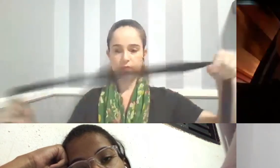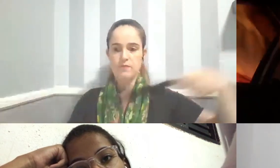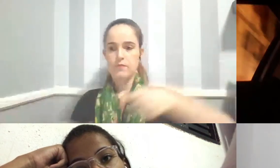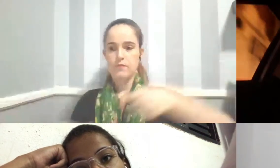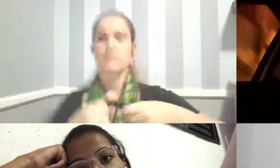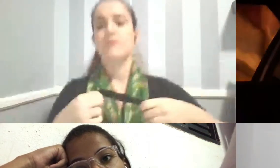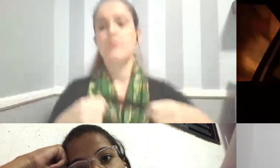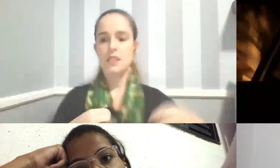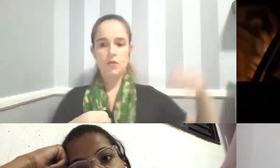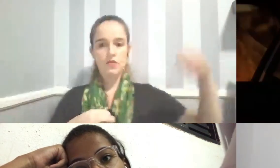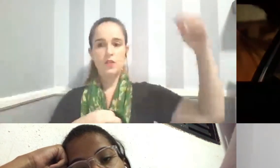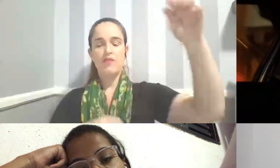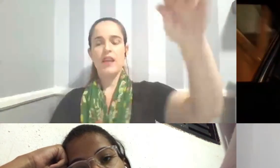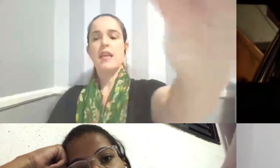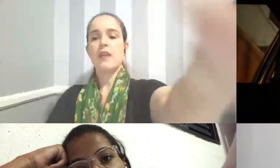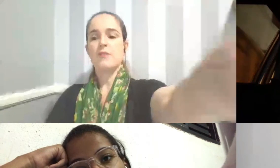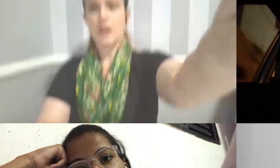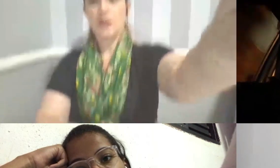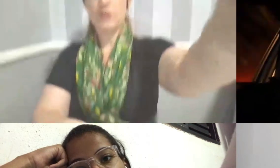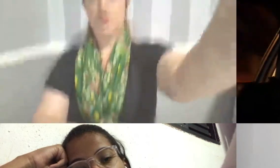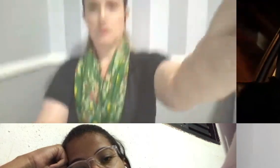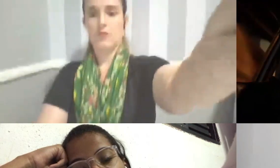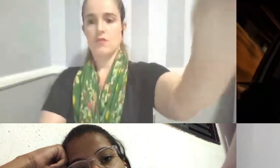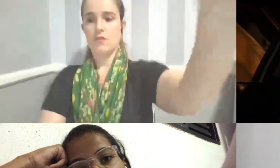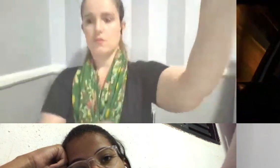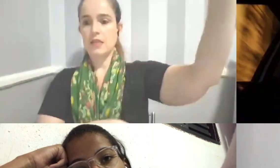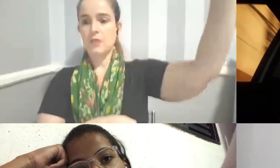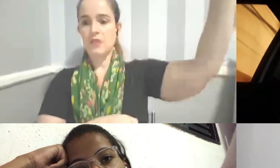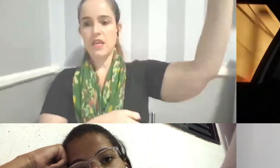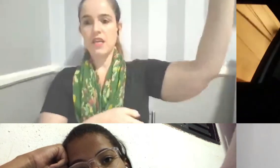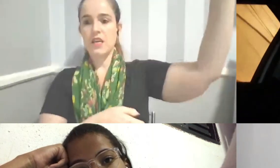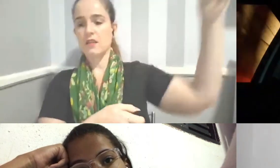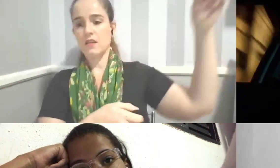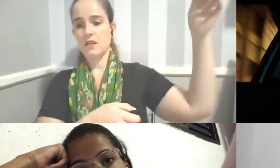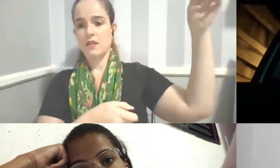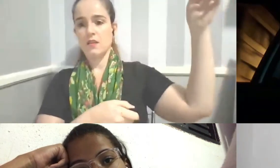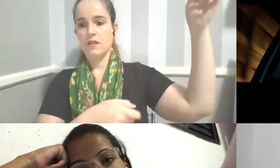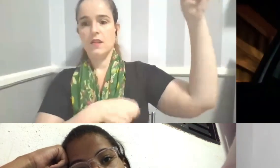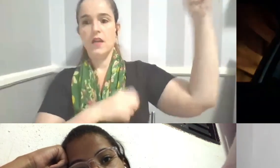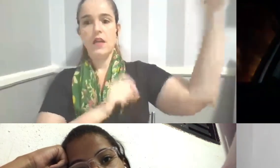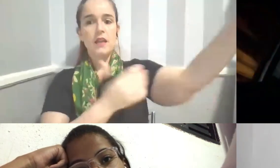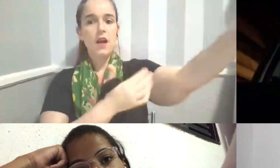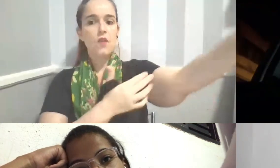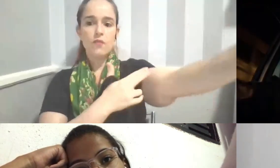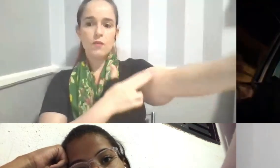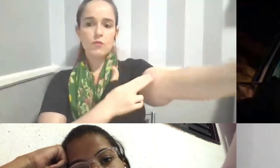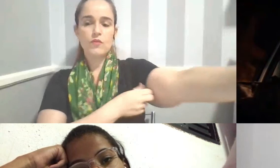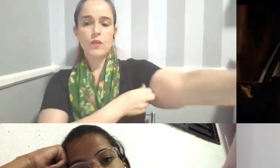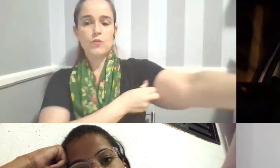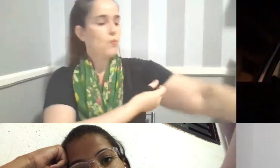supor... Vocês estão conseguindo me ver aqui? Quer que eu mexa? Tá dando para ver aqui? Tá. Tá